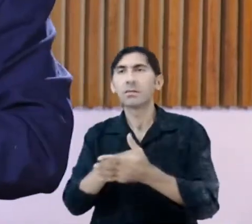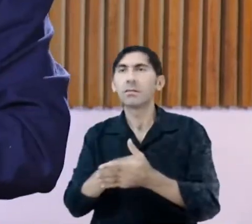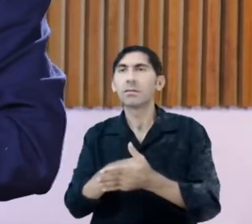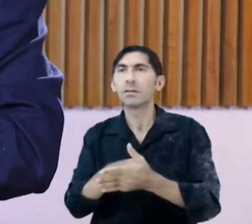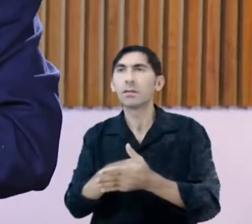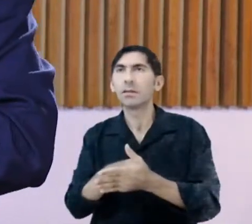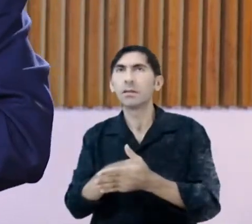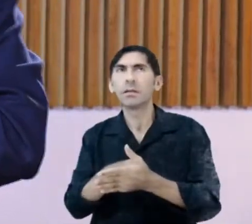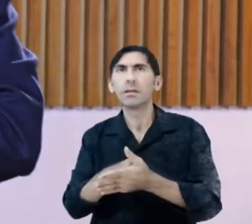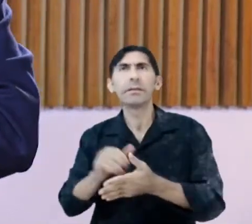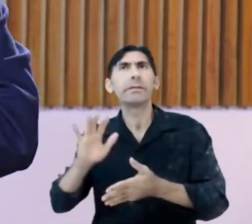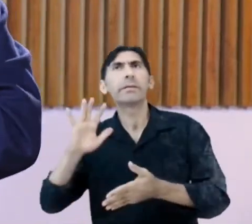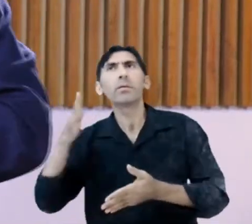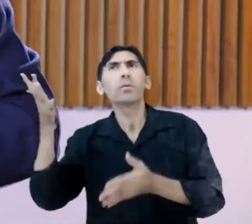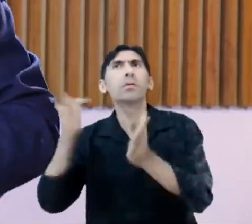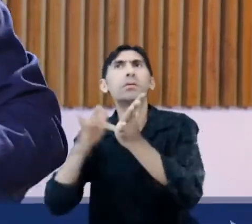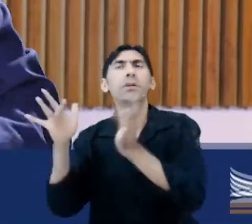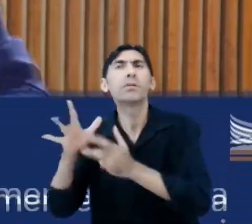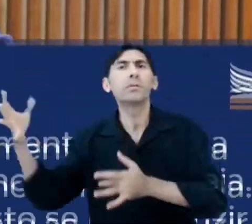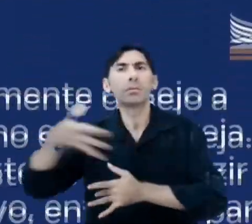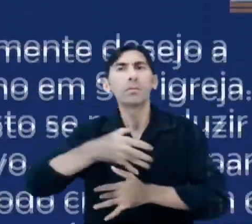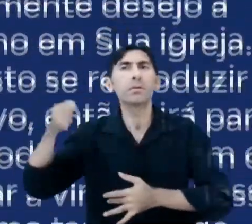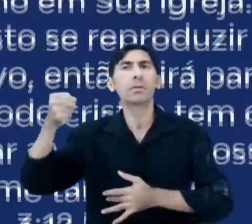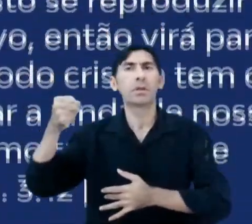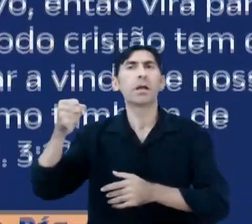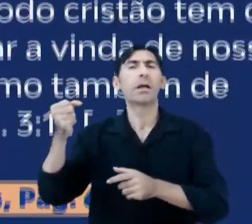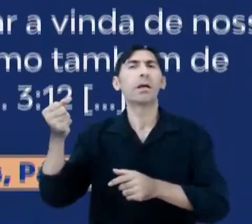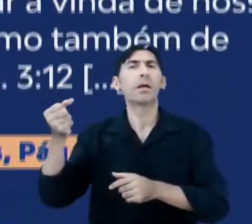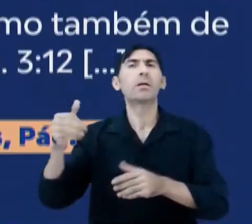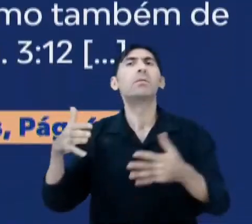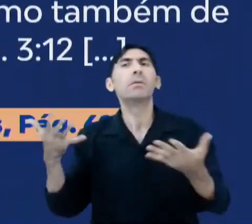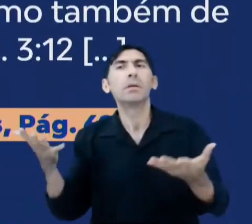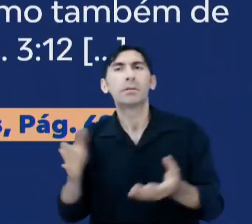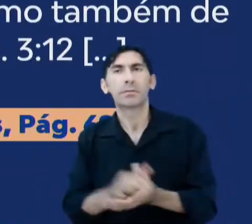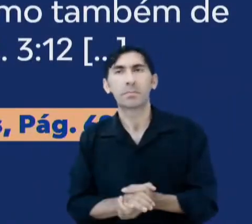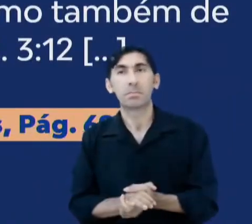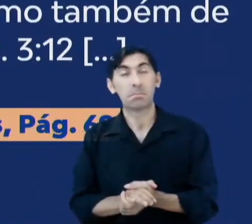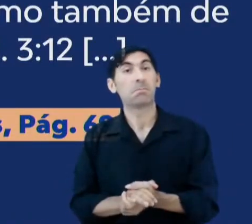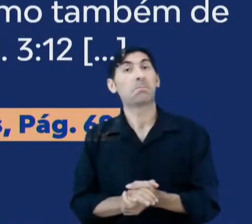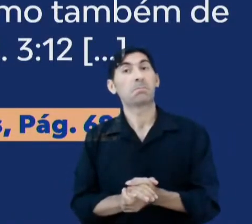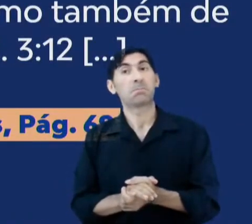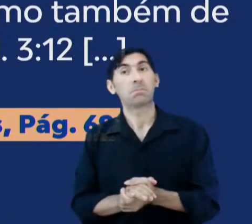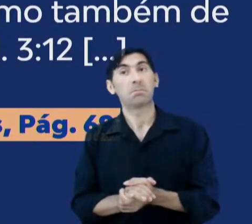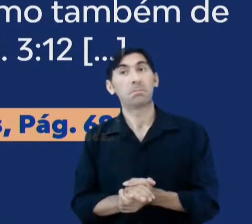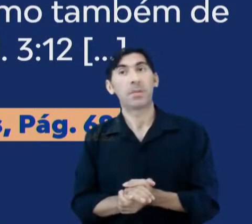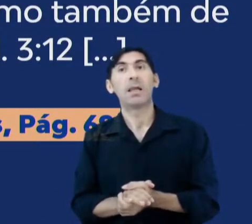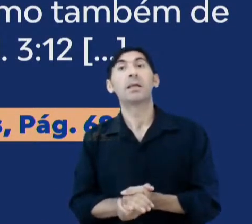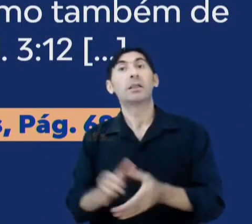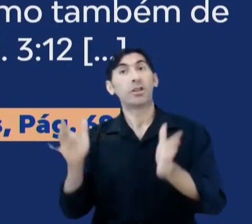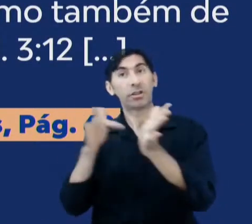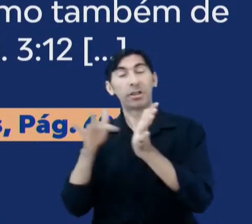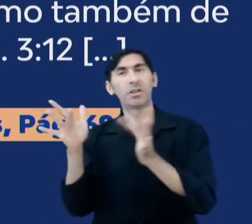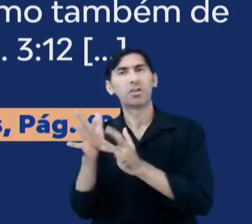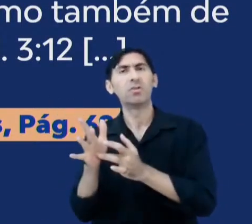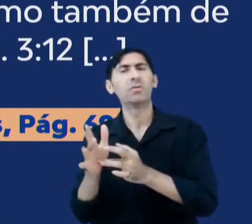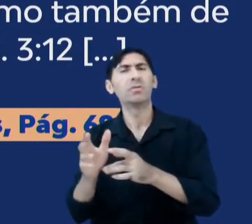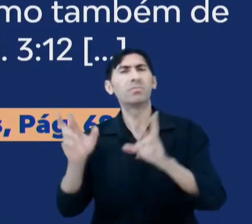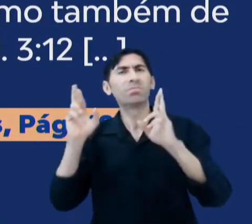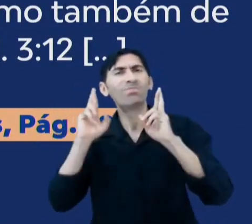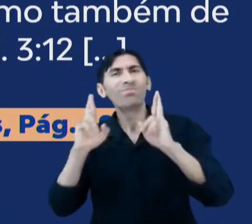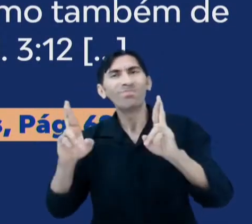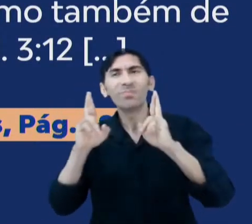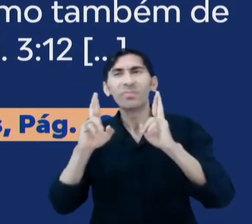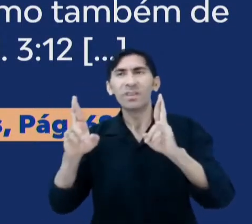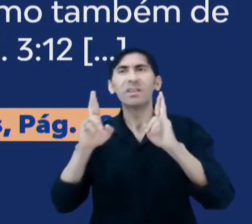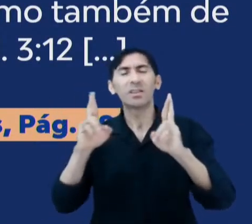esse detalhe importante. Cristo aguarda com fremente desejo a manifestação de si mesmo em sua